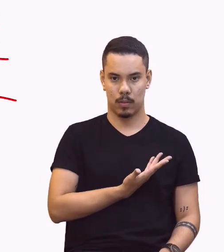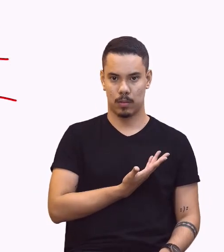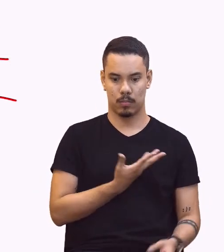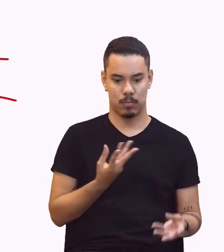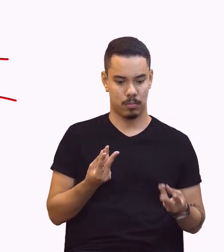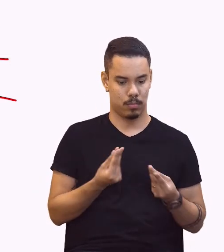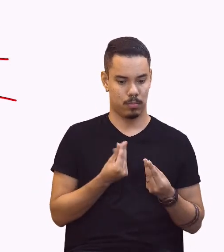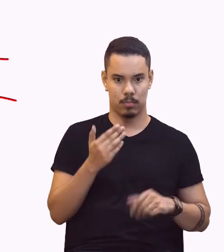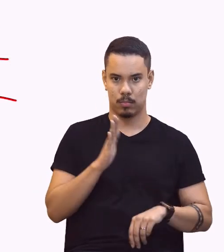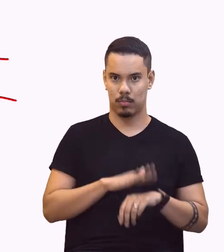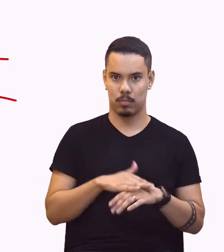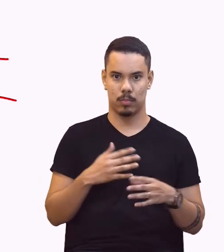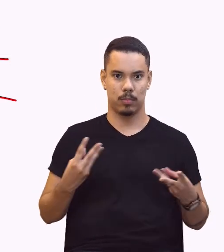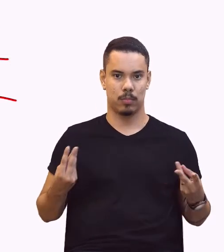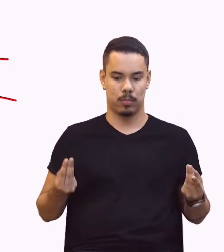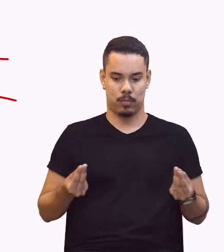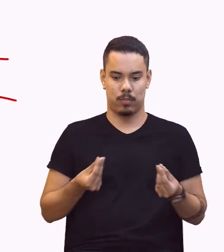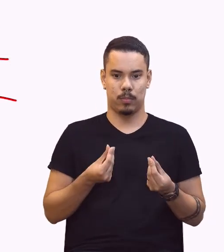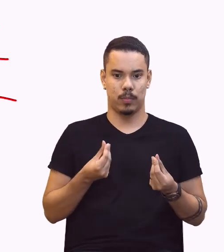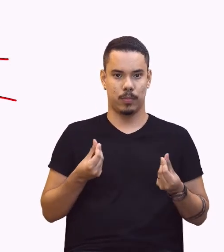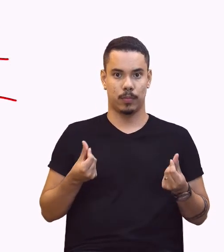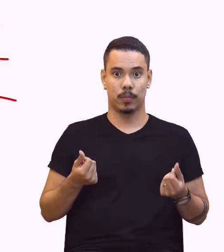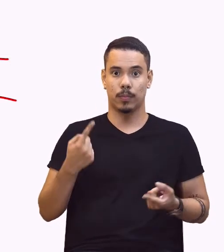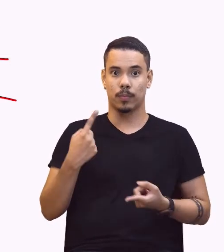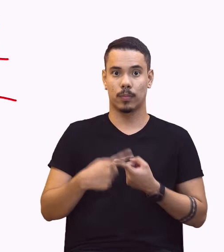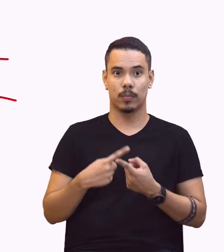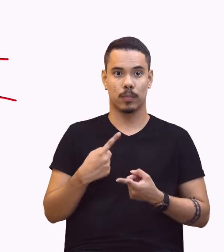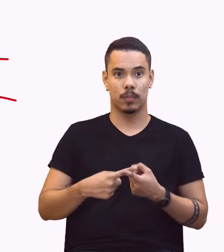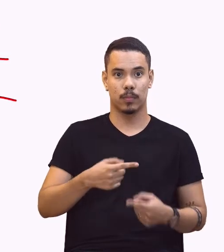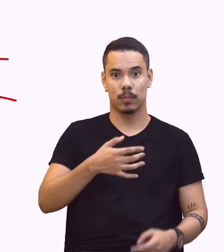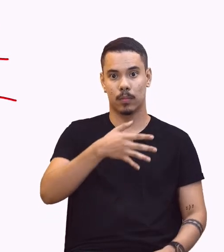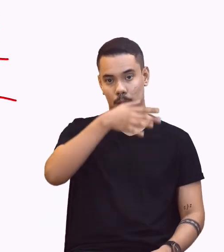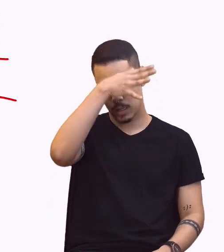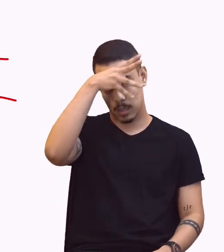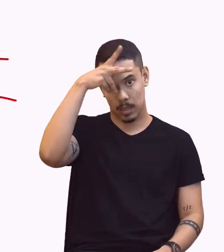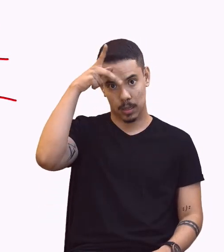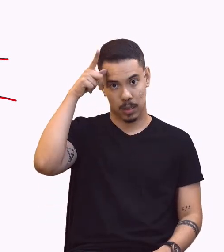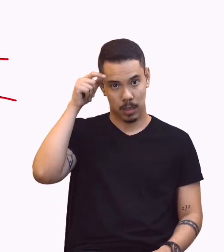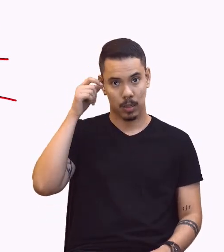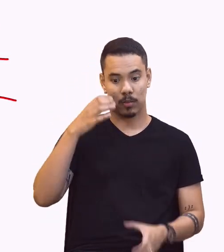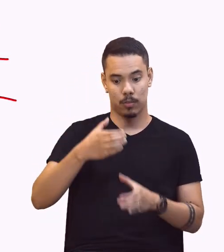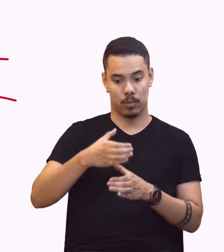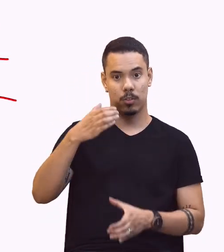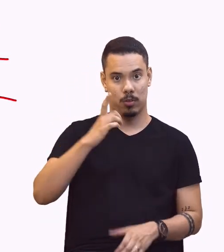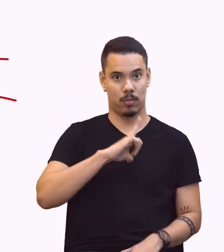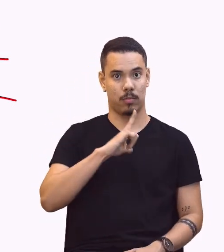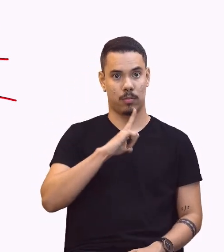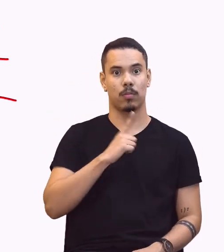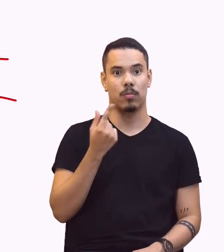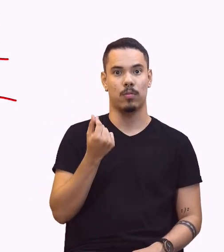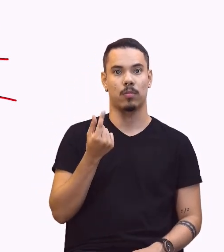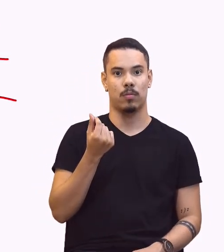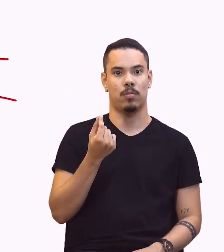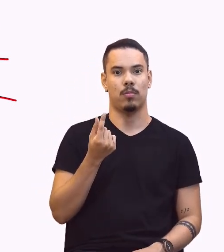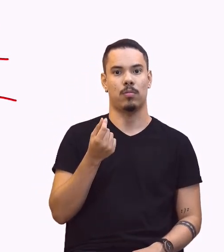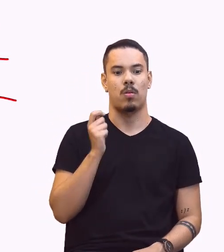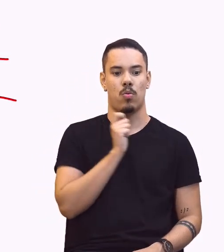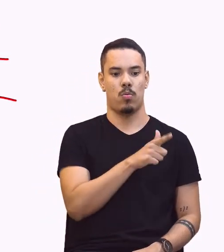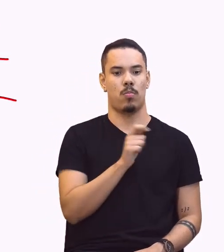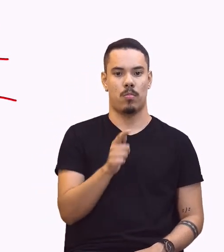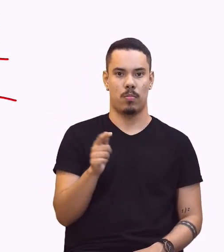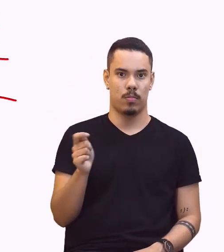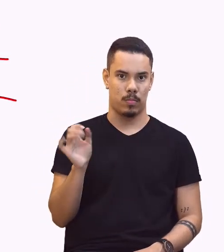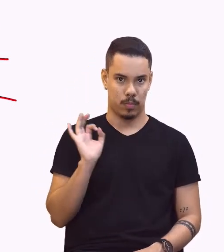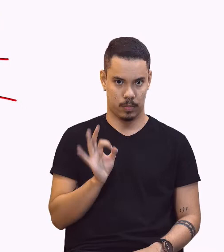mais agradável, porque o refrigerante ele tem um valor, ele é comercializado ali naquele momento, mas